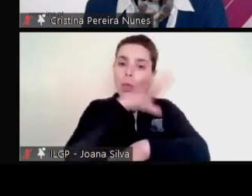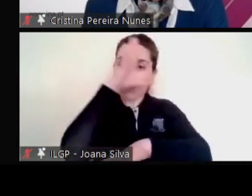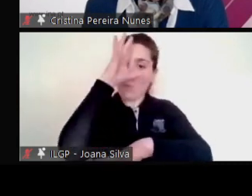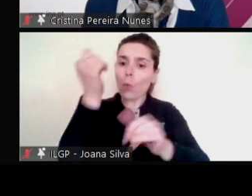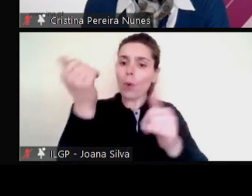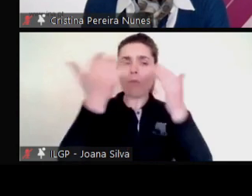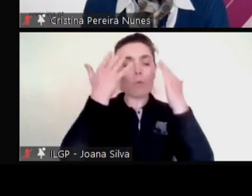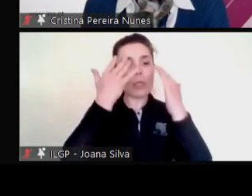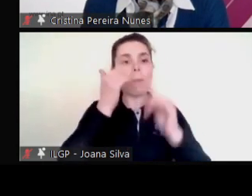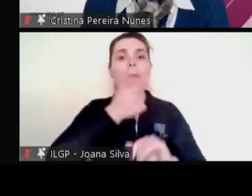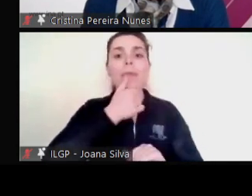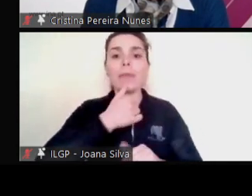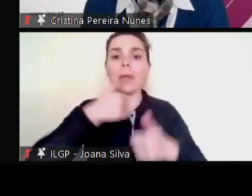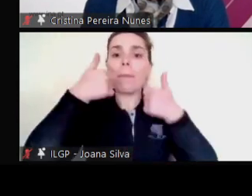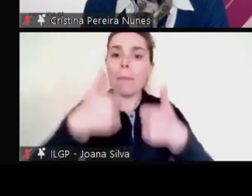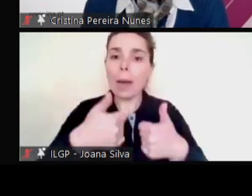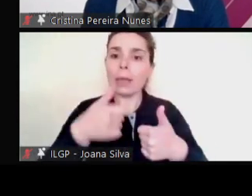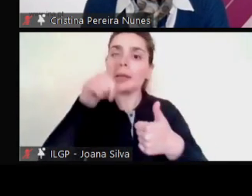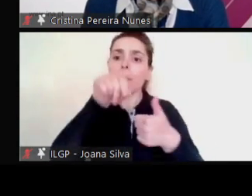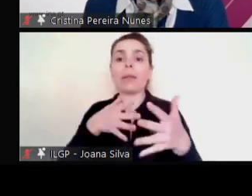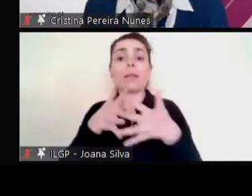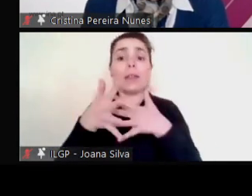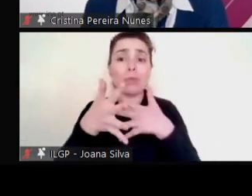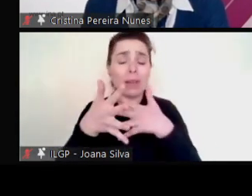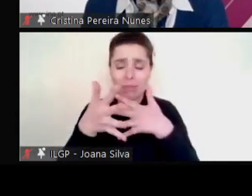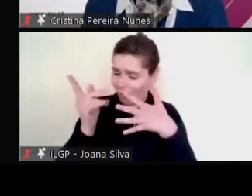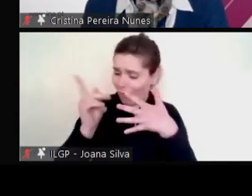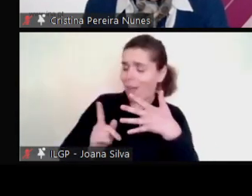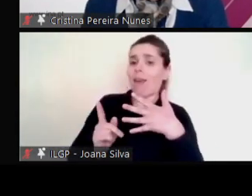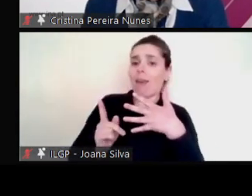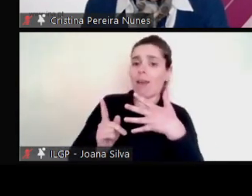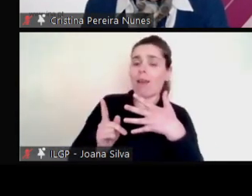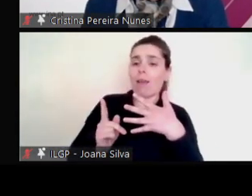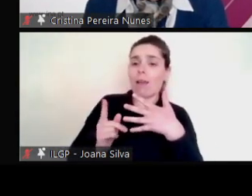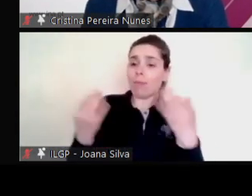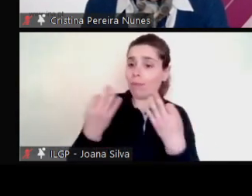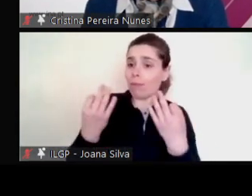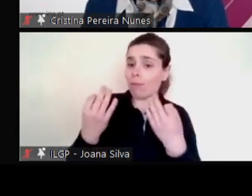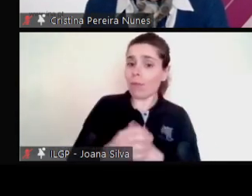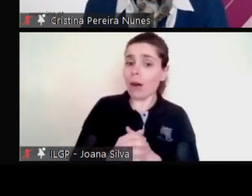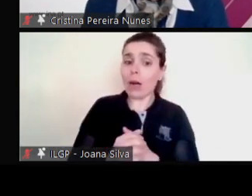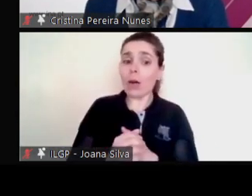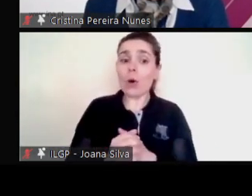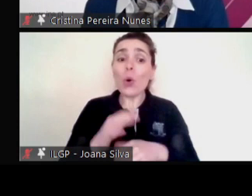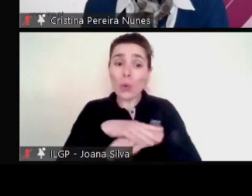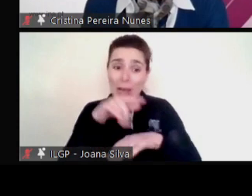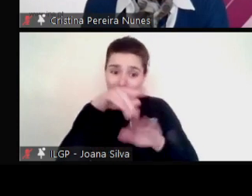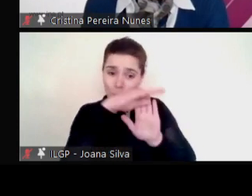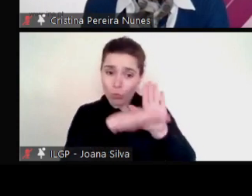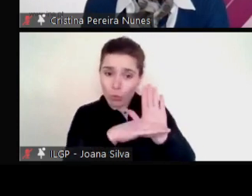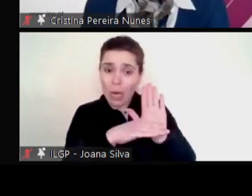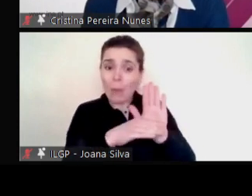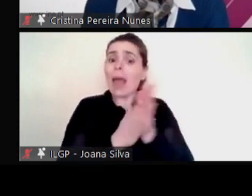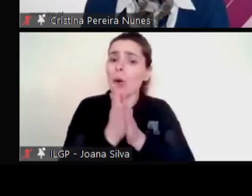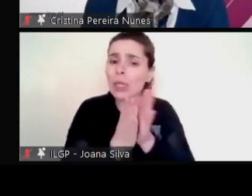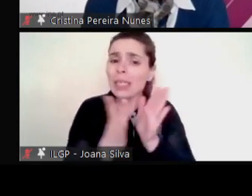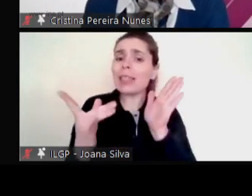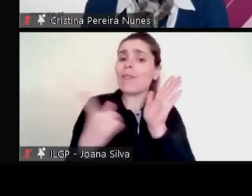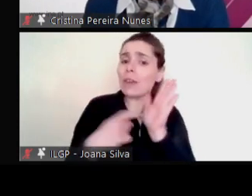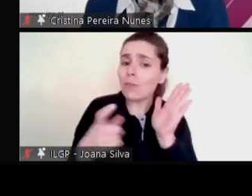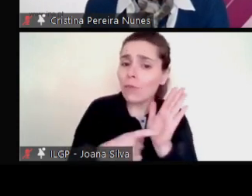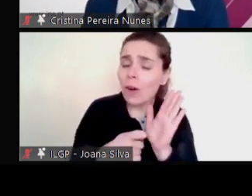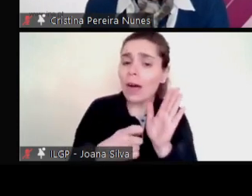tomada de decisão. O segundo tem a ver com transparência. É uma questão de transparência, não é? E ele disse que os dashboards é útil e necessário num mercado eficiente, numa